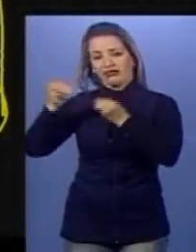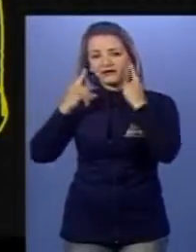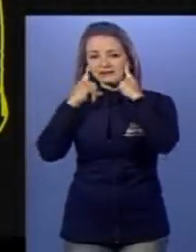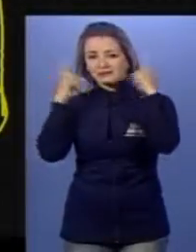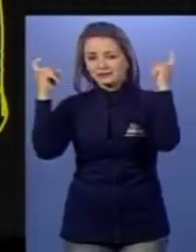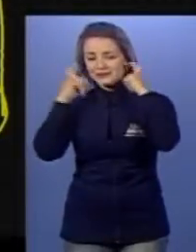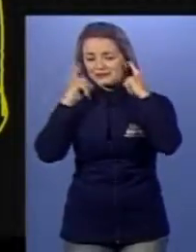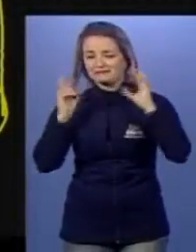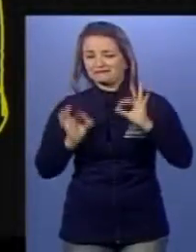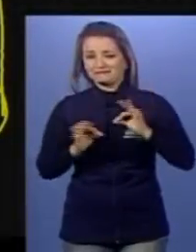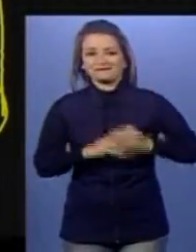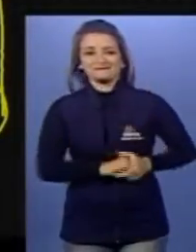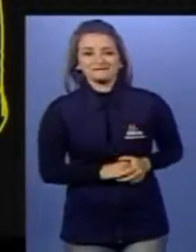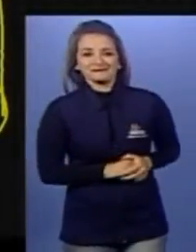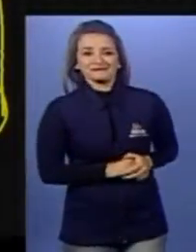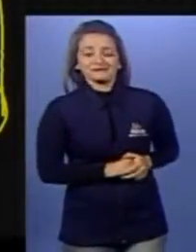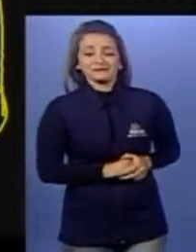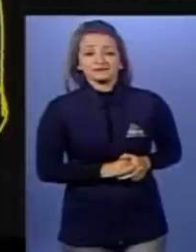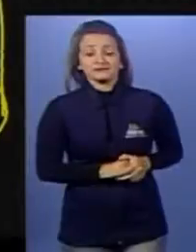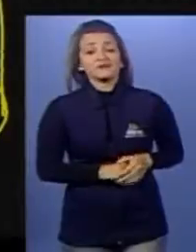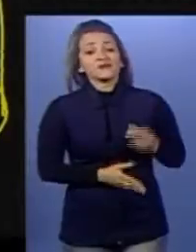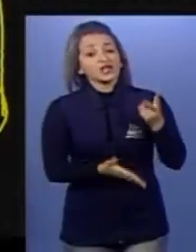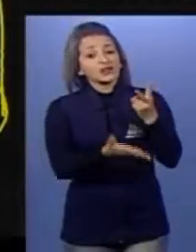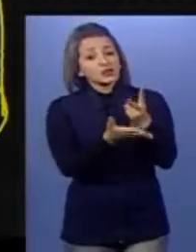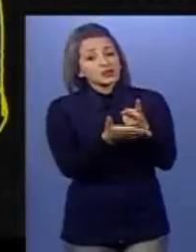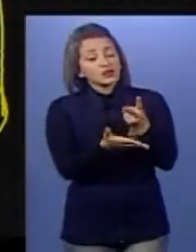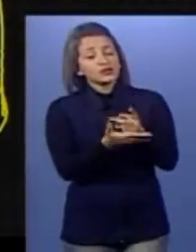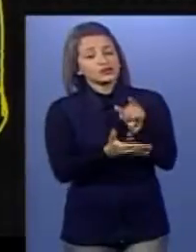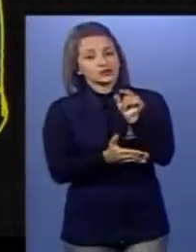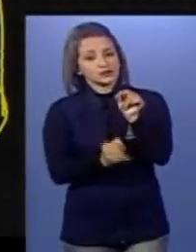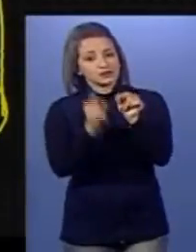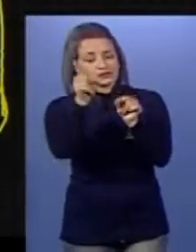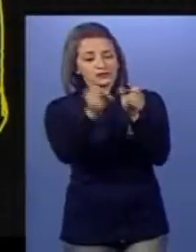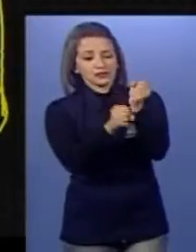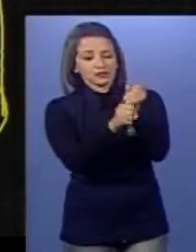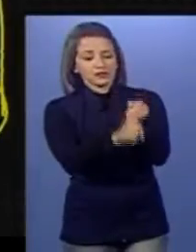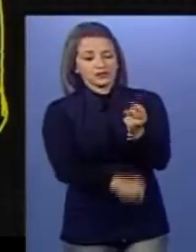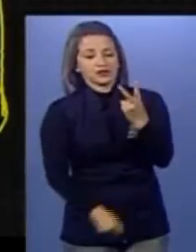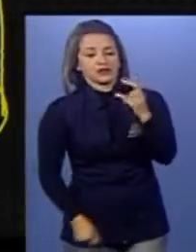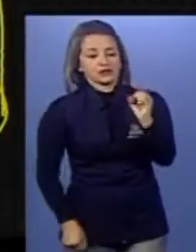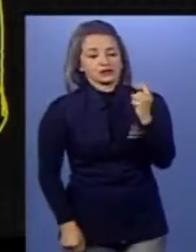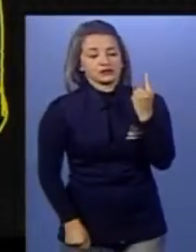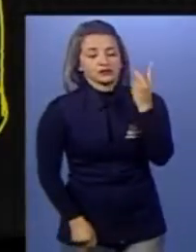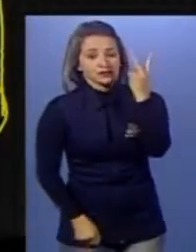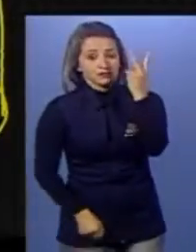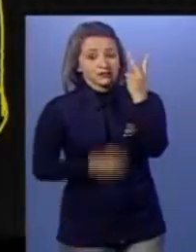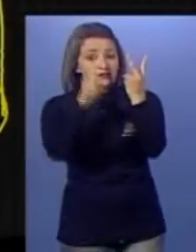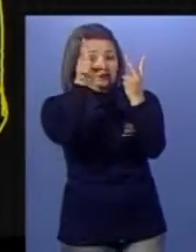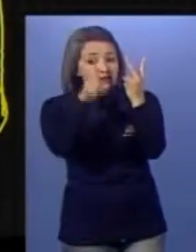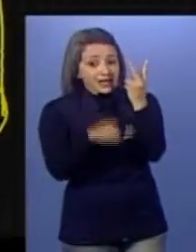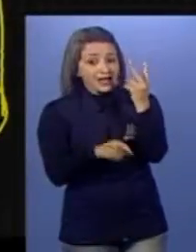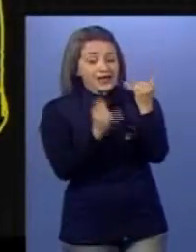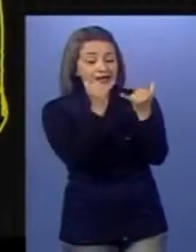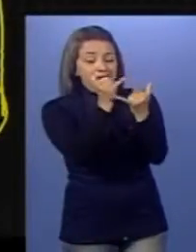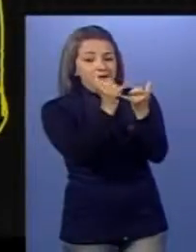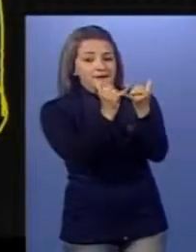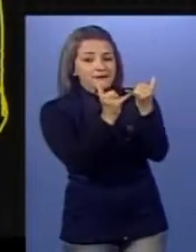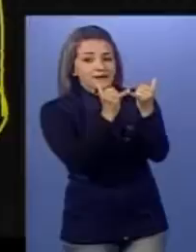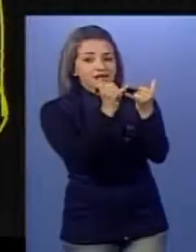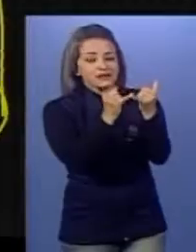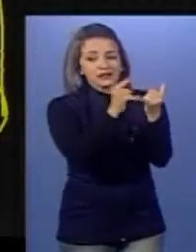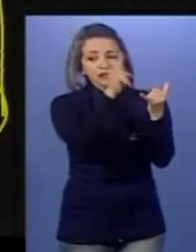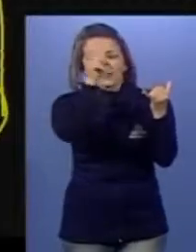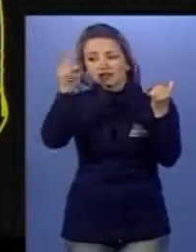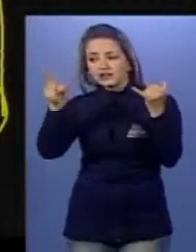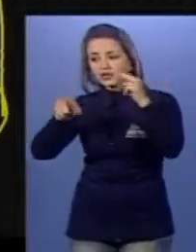bom é assim ele disse que 2012 tem metade do desvio do desemprego oculto de